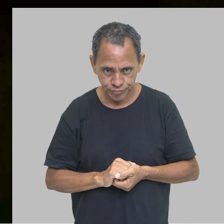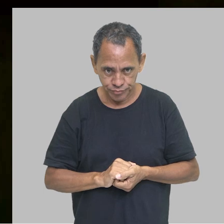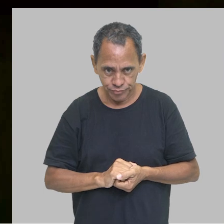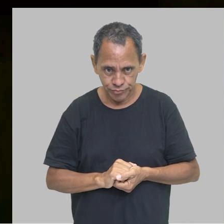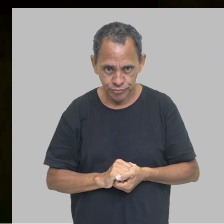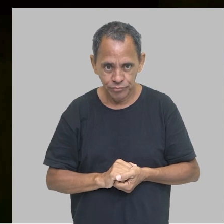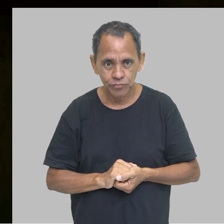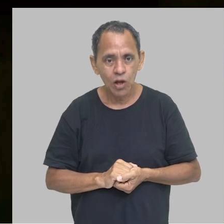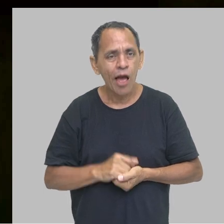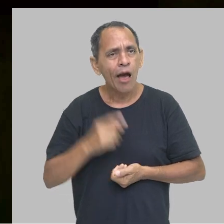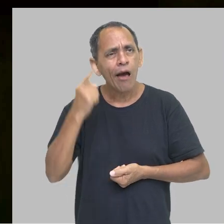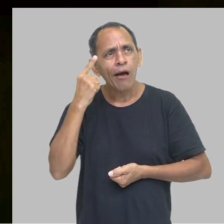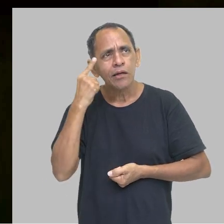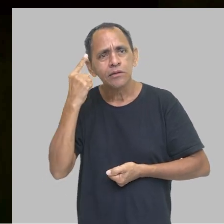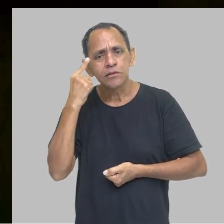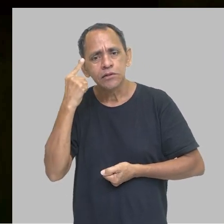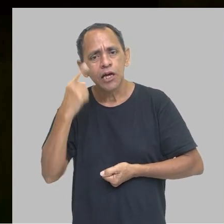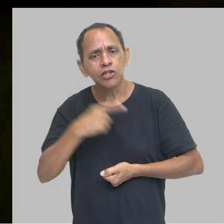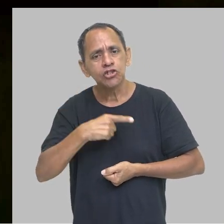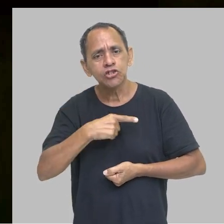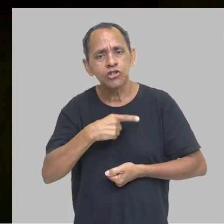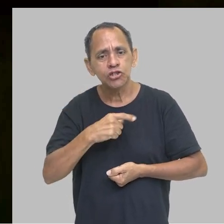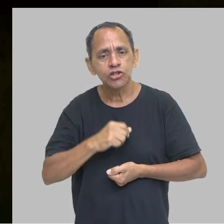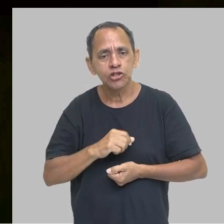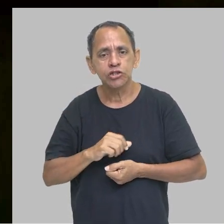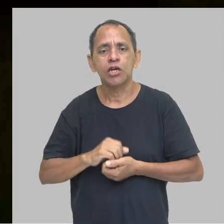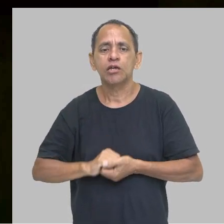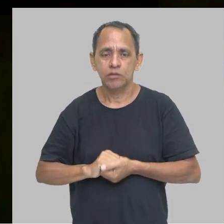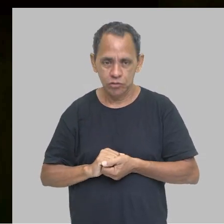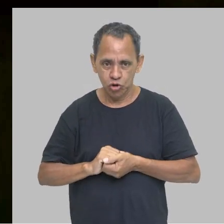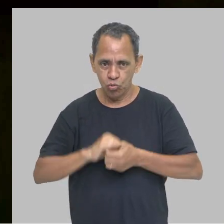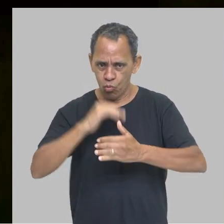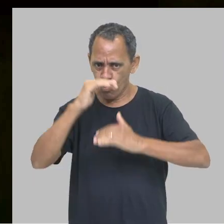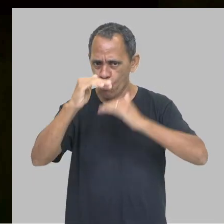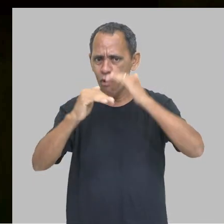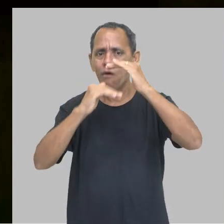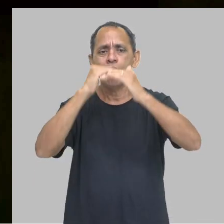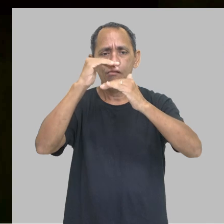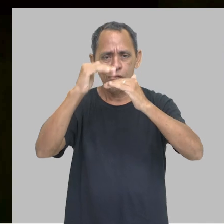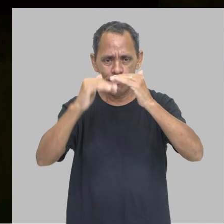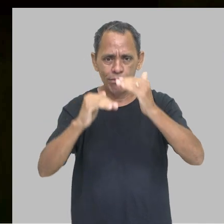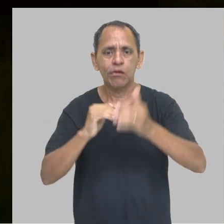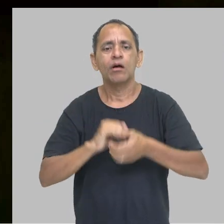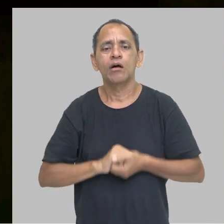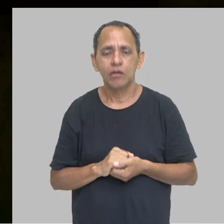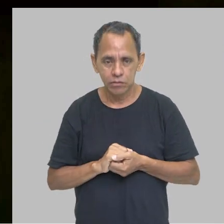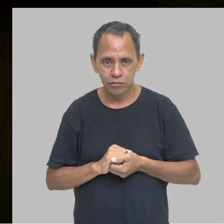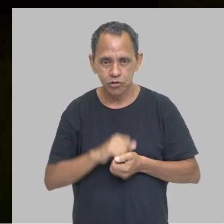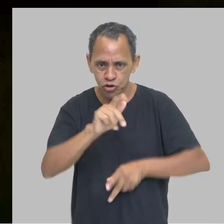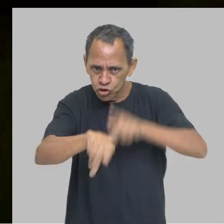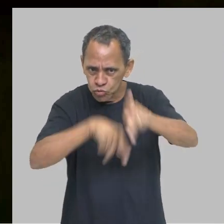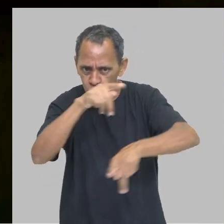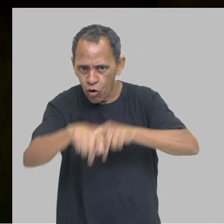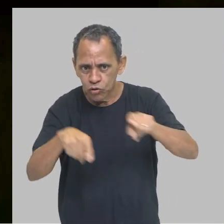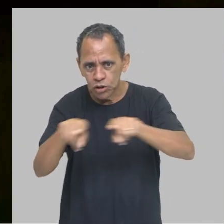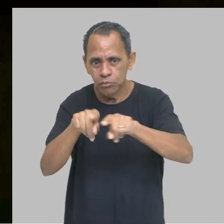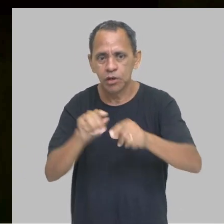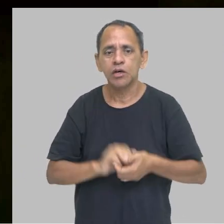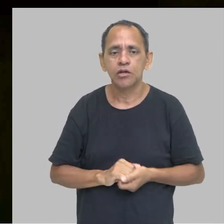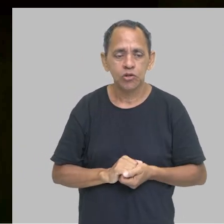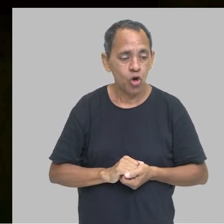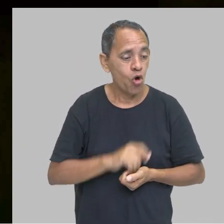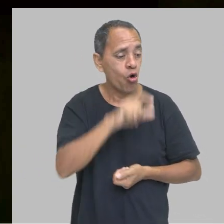social, gente? É a ideia de que existe uma evolução entre as civilizações, de uma civilização